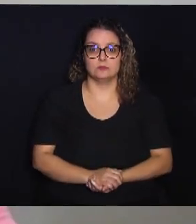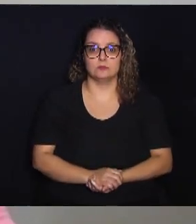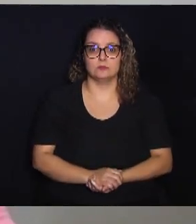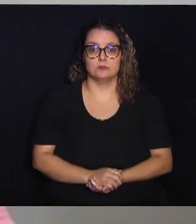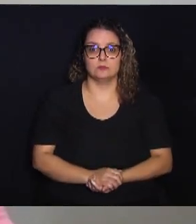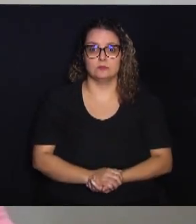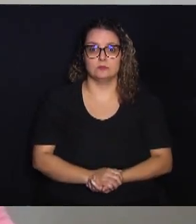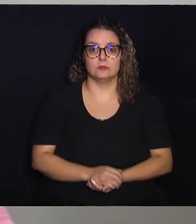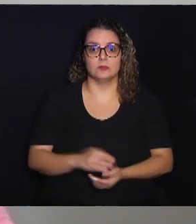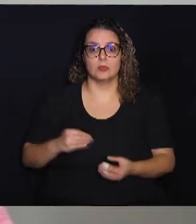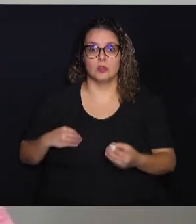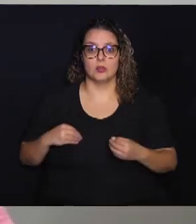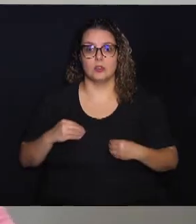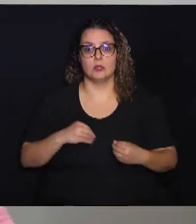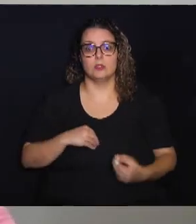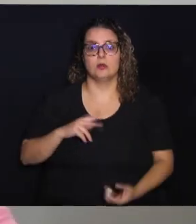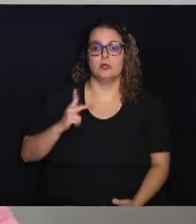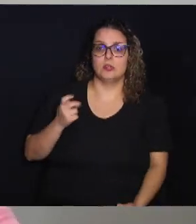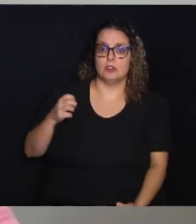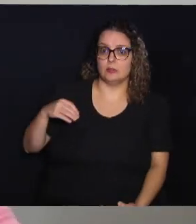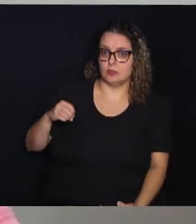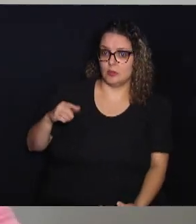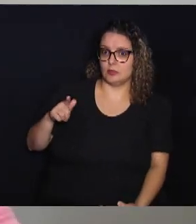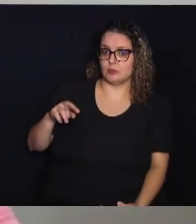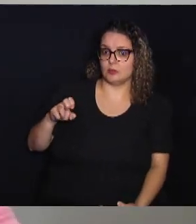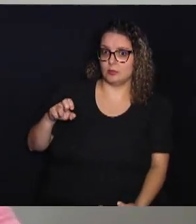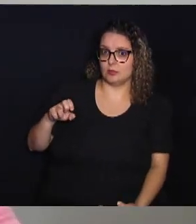O exame de eletroforese de hemoglobina